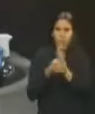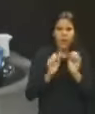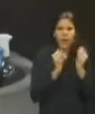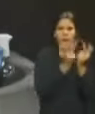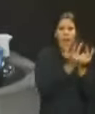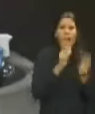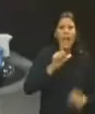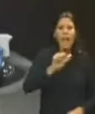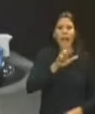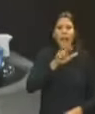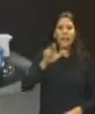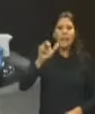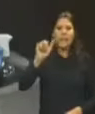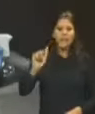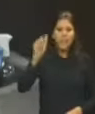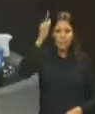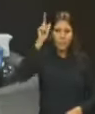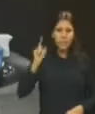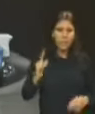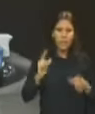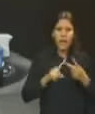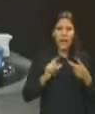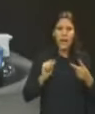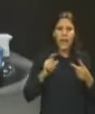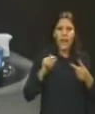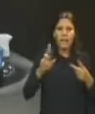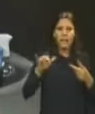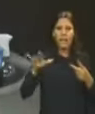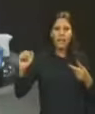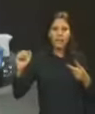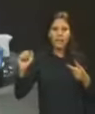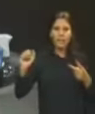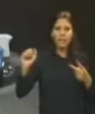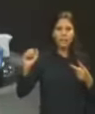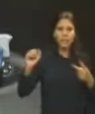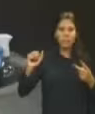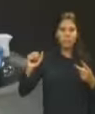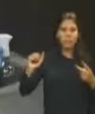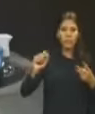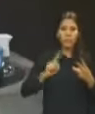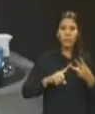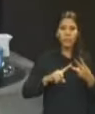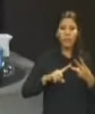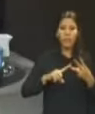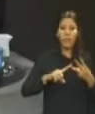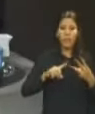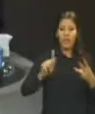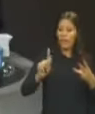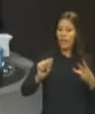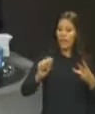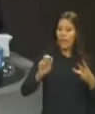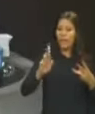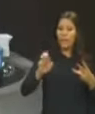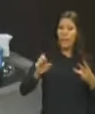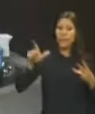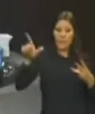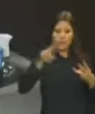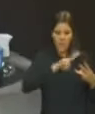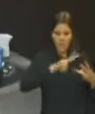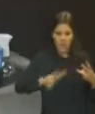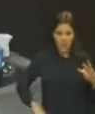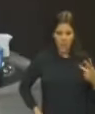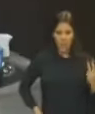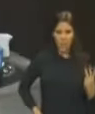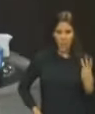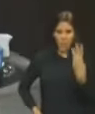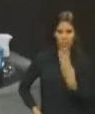Larissa, a co-vereadora Adriana, na nossa cara, o vereador Gabriel, também da Câmara de Fortaleza, com o Conselho